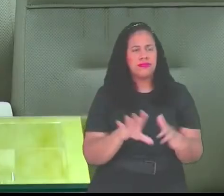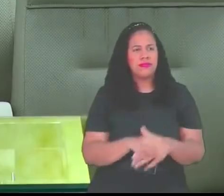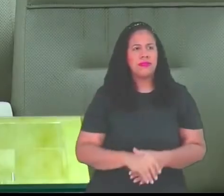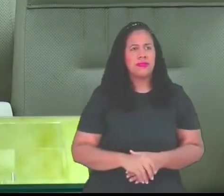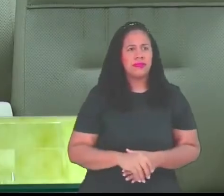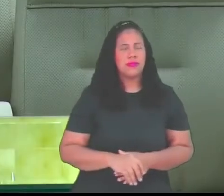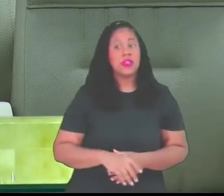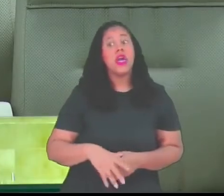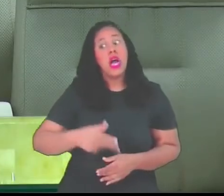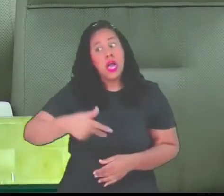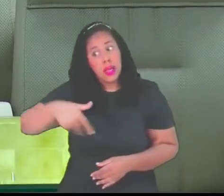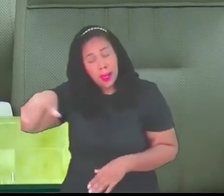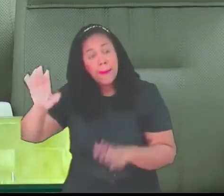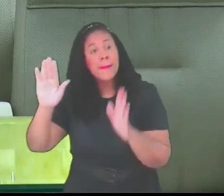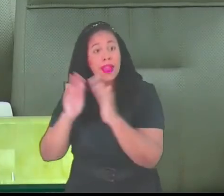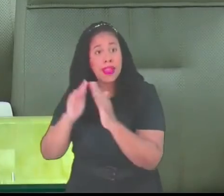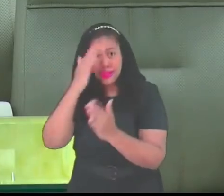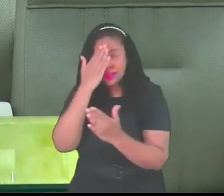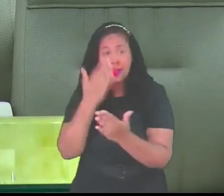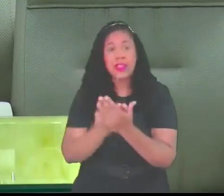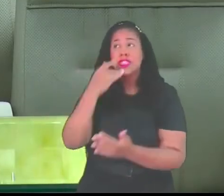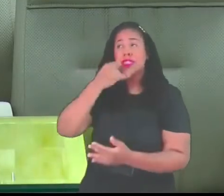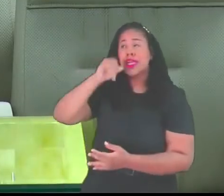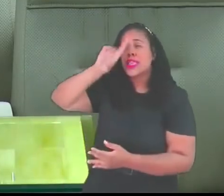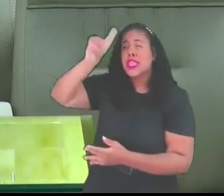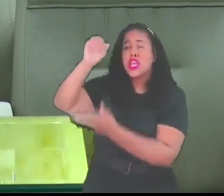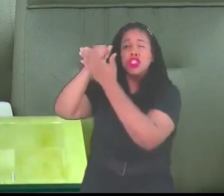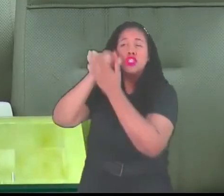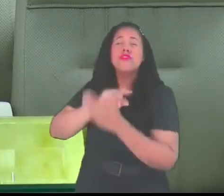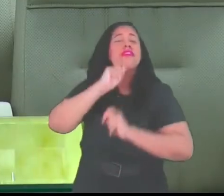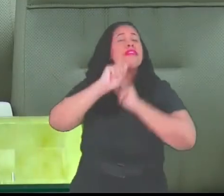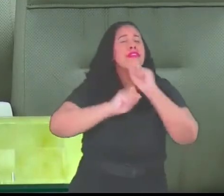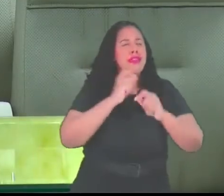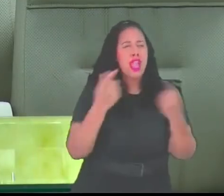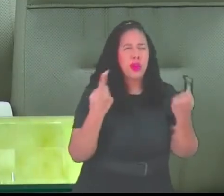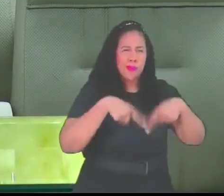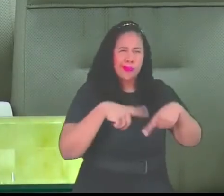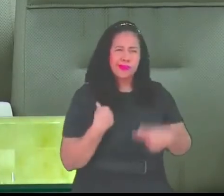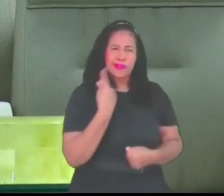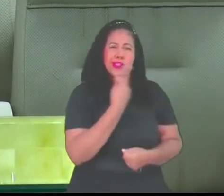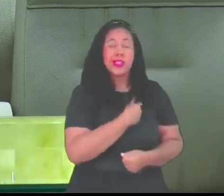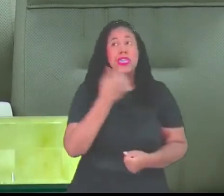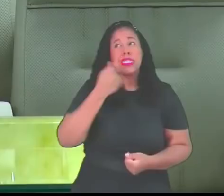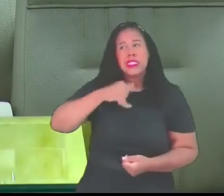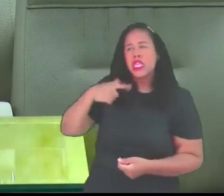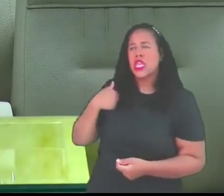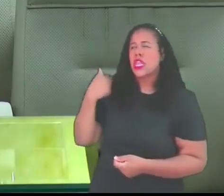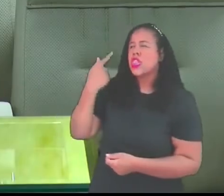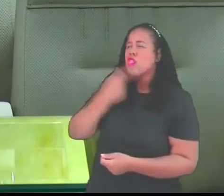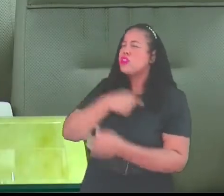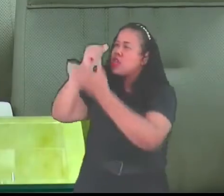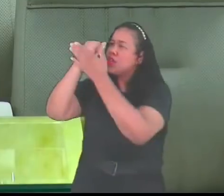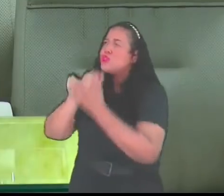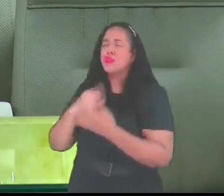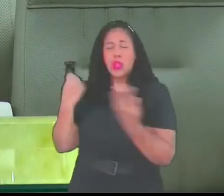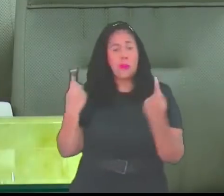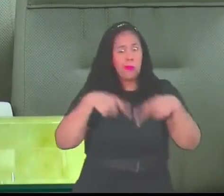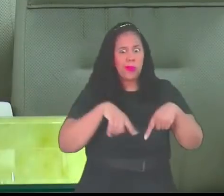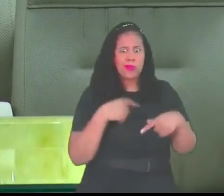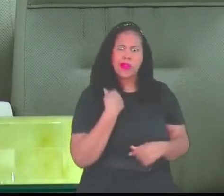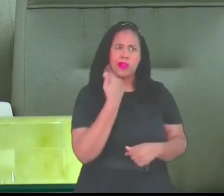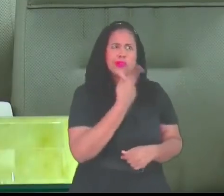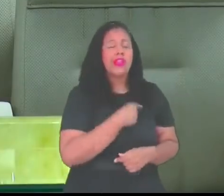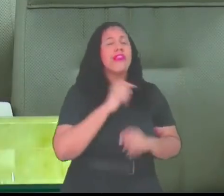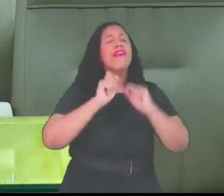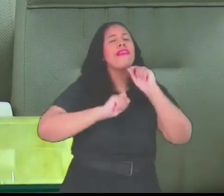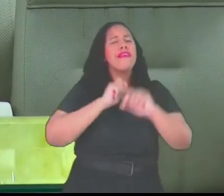Vá para casa crendo, se Deus é por nós, quem será contra nós? Se Deus é por nós, quem será contra nós? Se Deus é por nós,